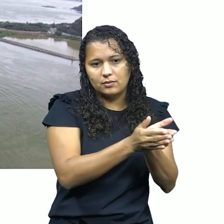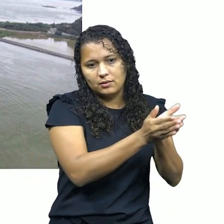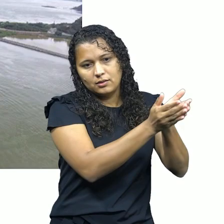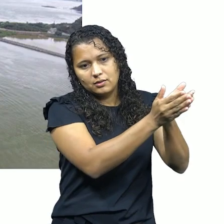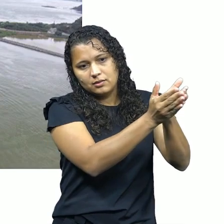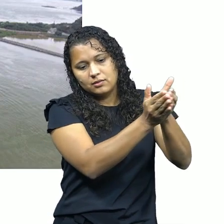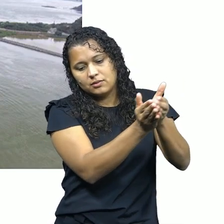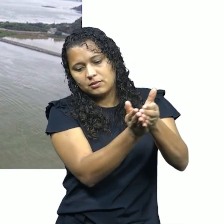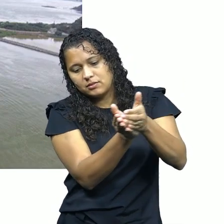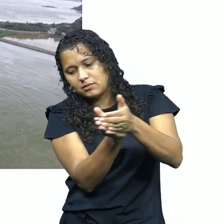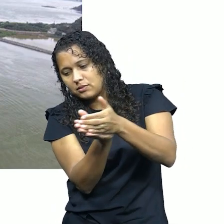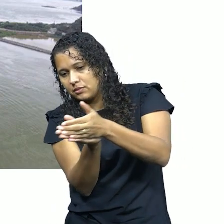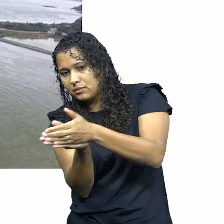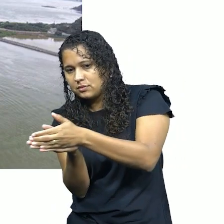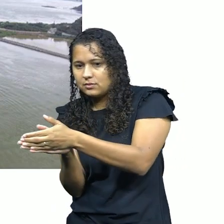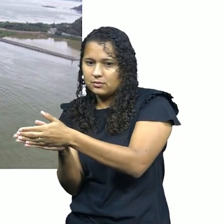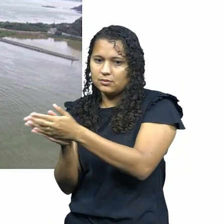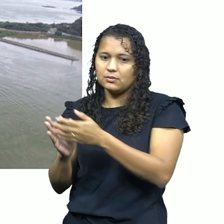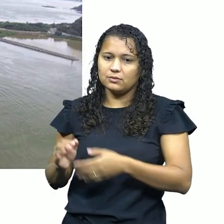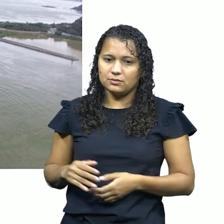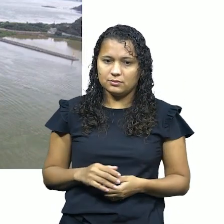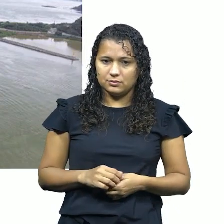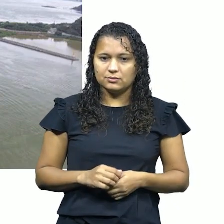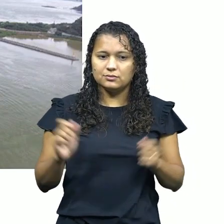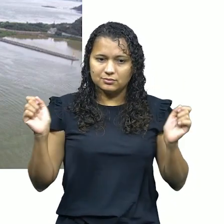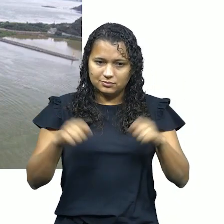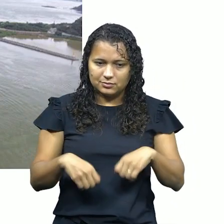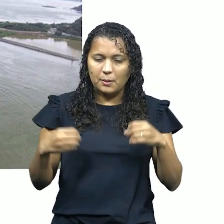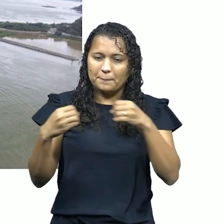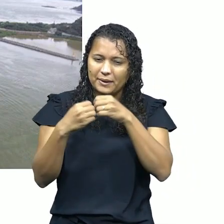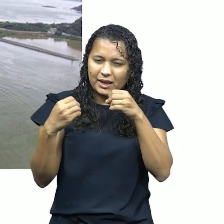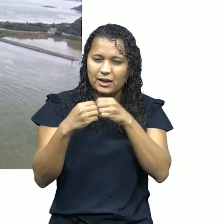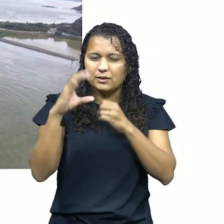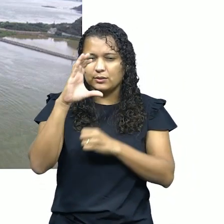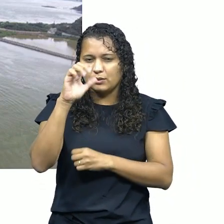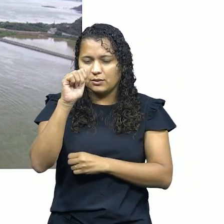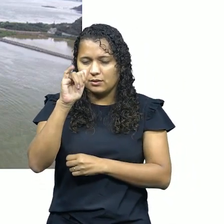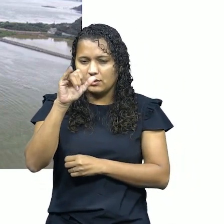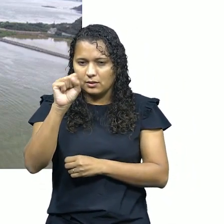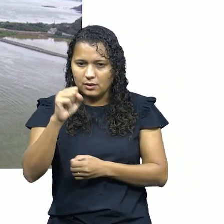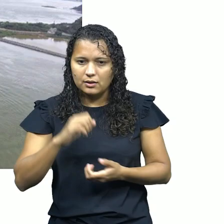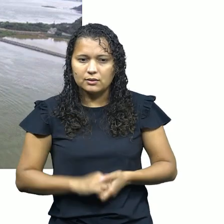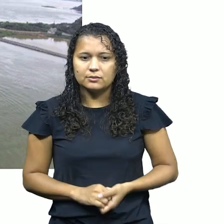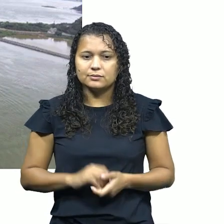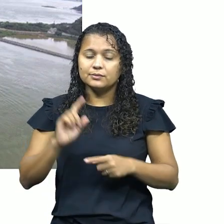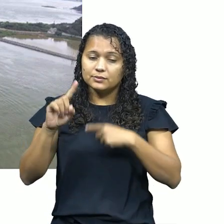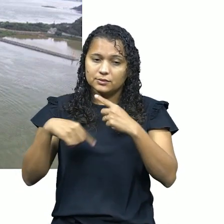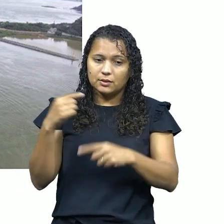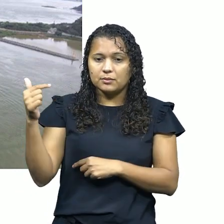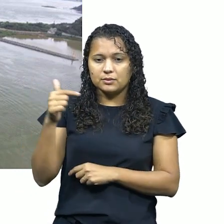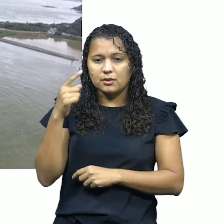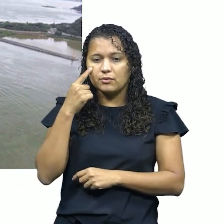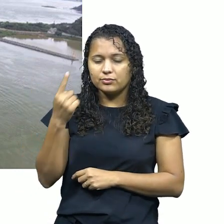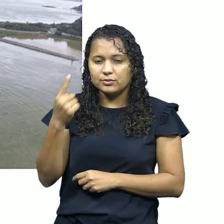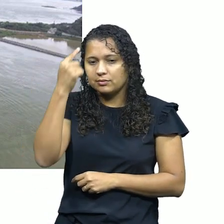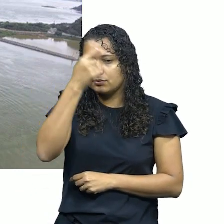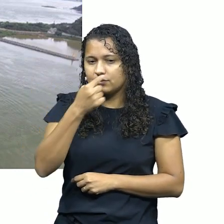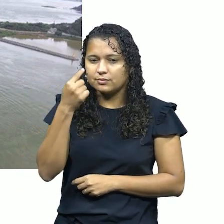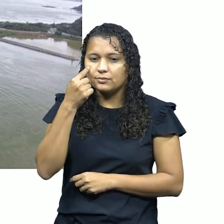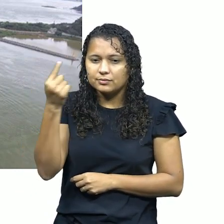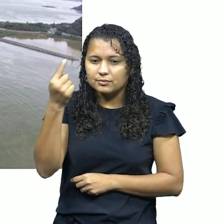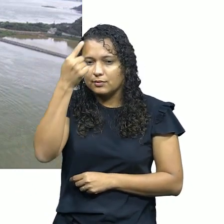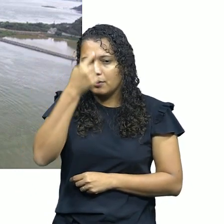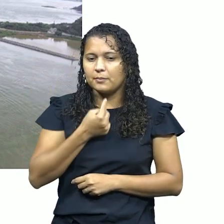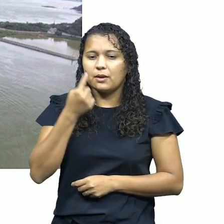seja, na bacia de evolução, próximo ao porto, próximo ao cais, né, aos berços de atracação. E na segunda a gente vê aqui um